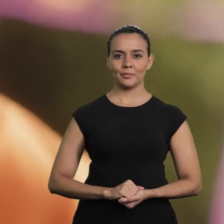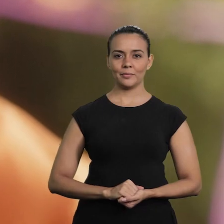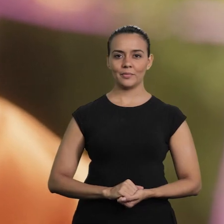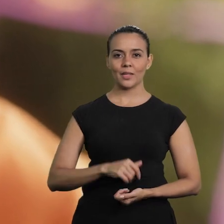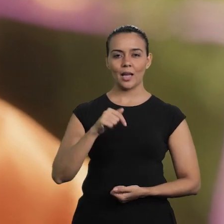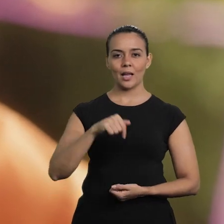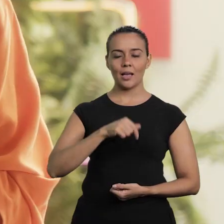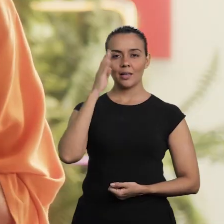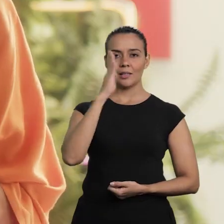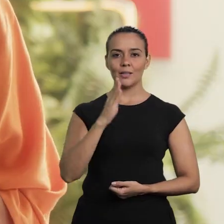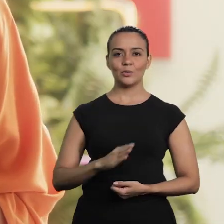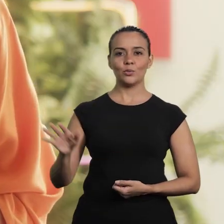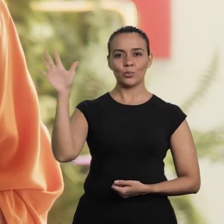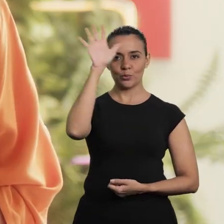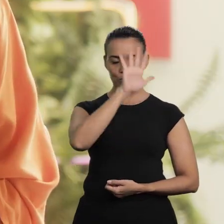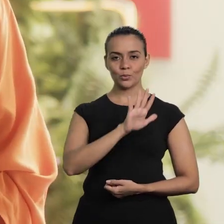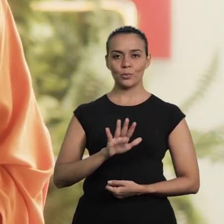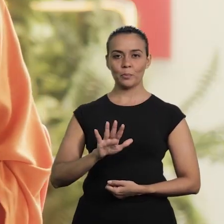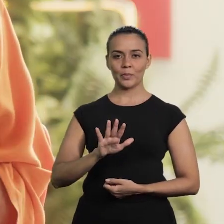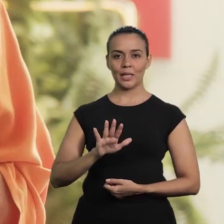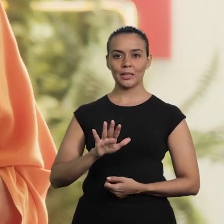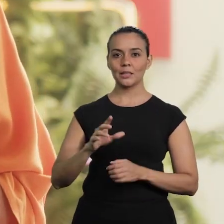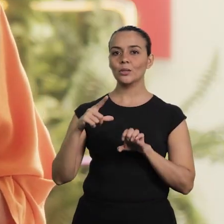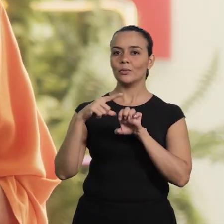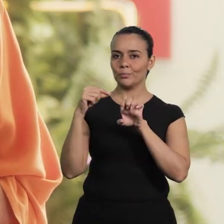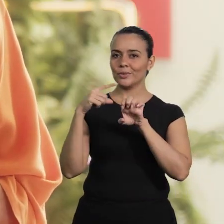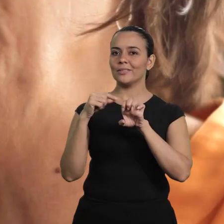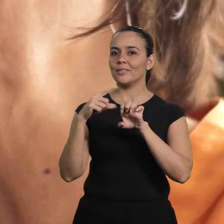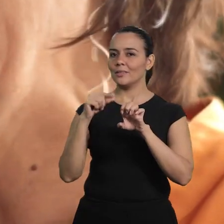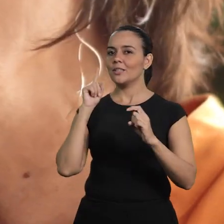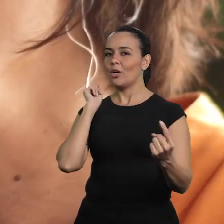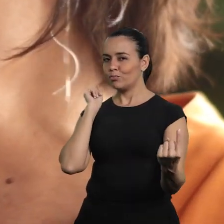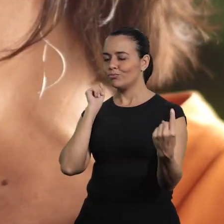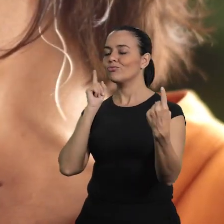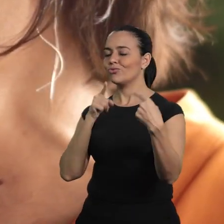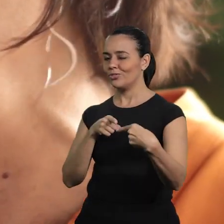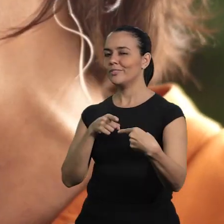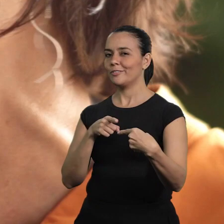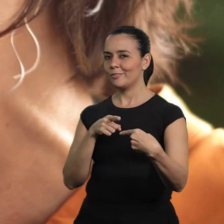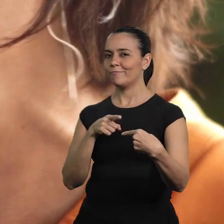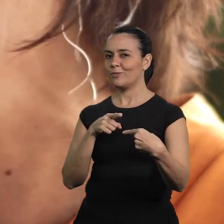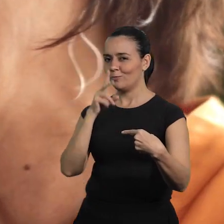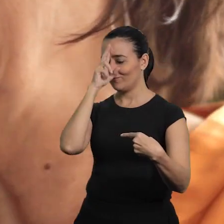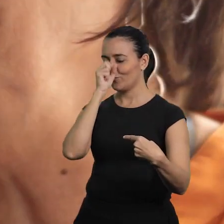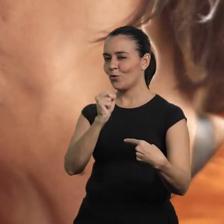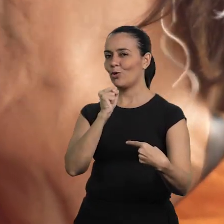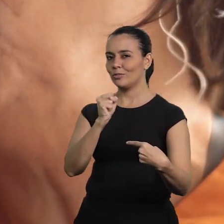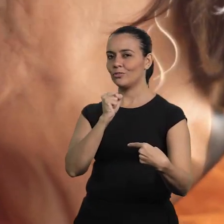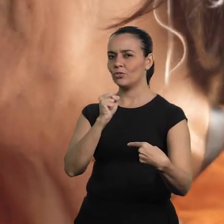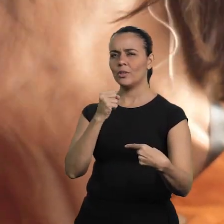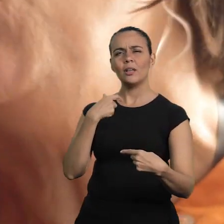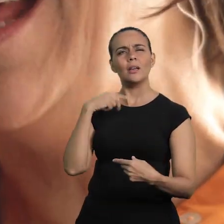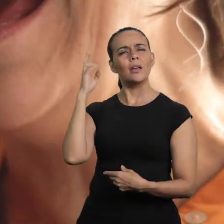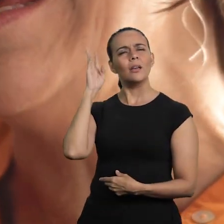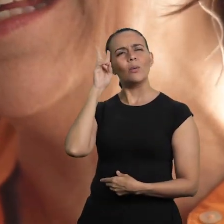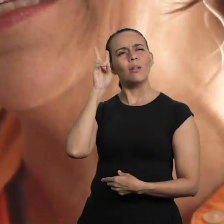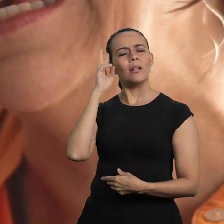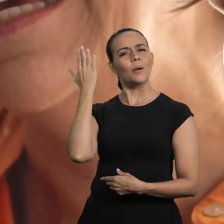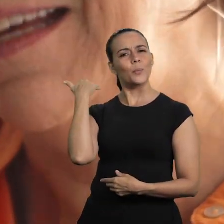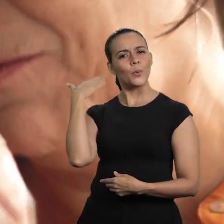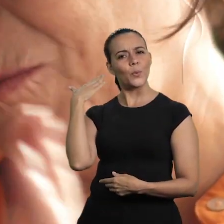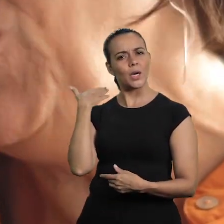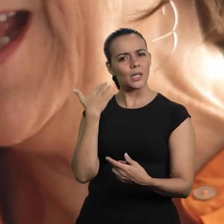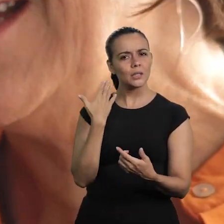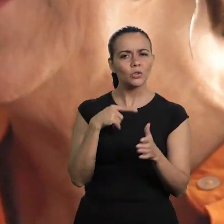Empreender nesse Brasil, para qualquer um, é um grande desafio. Eu lembro num estudo que teve que as